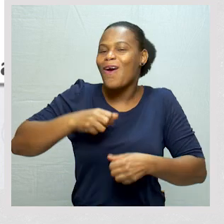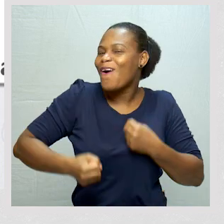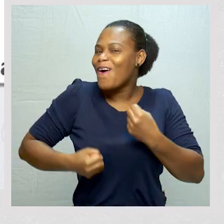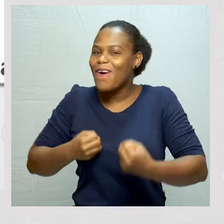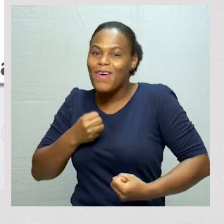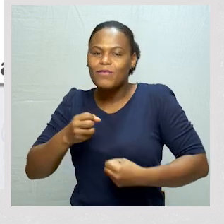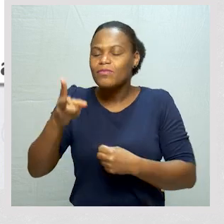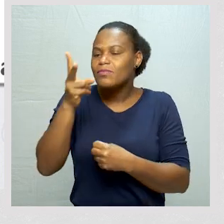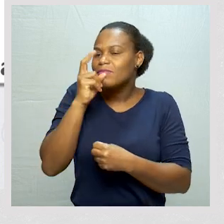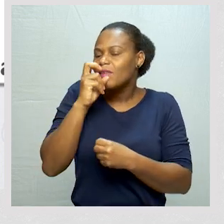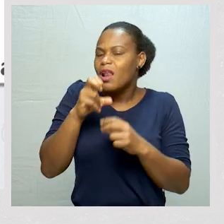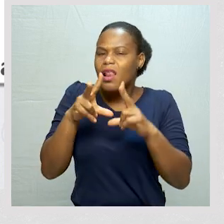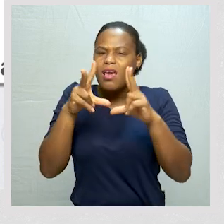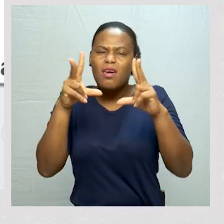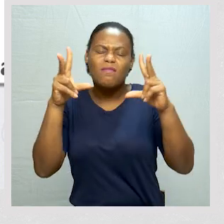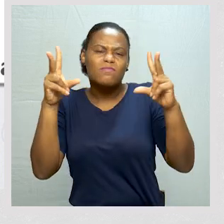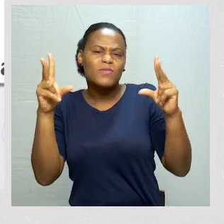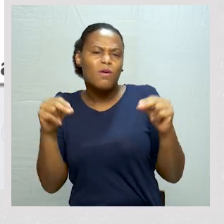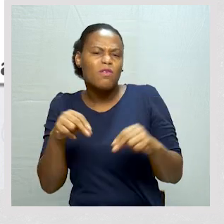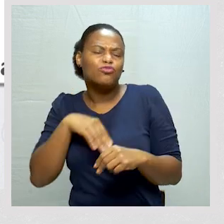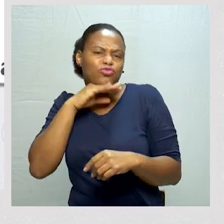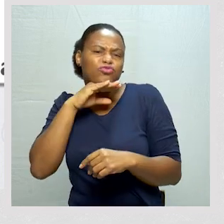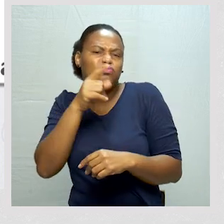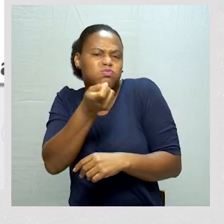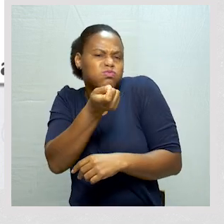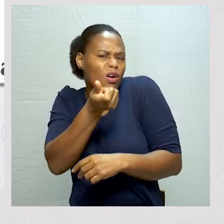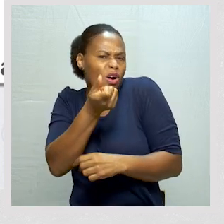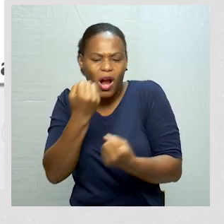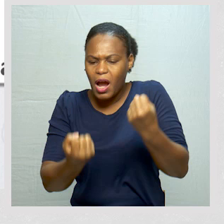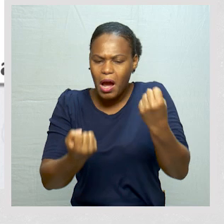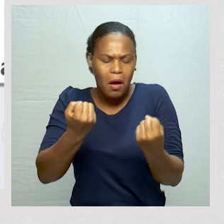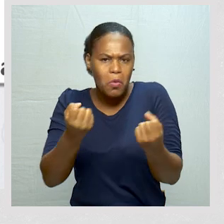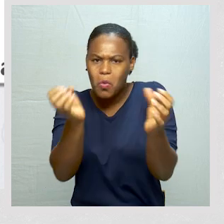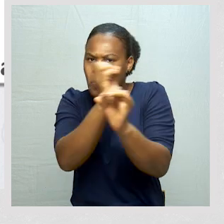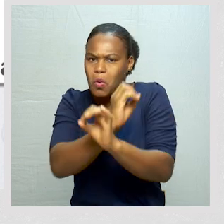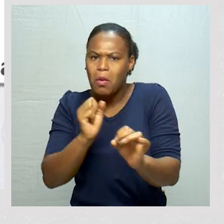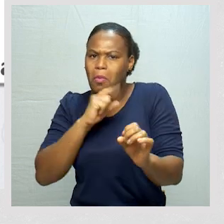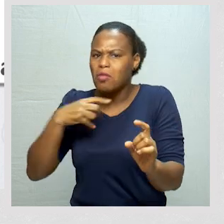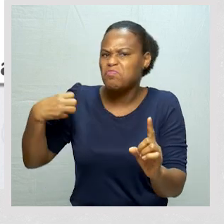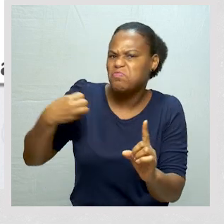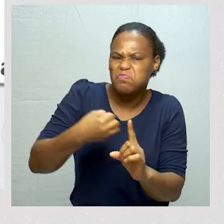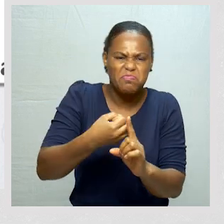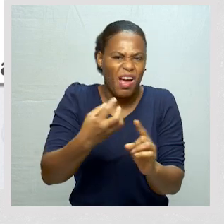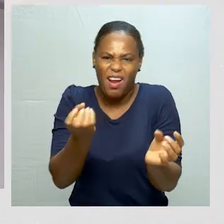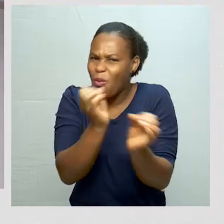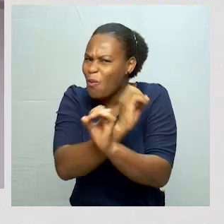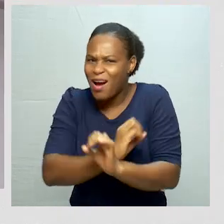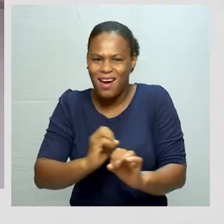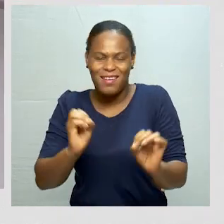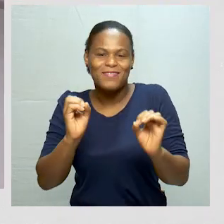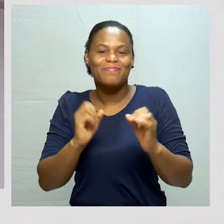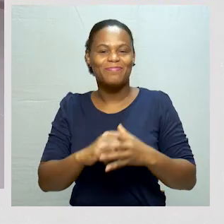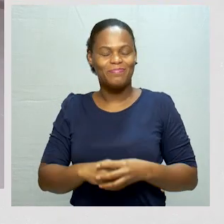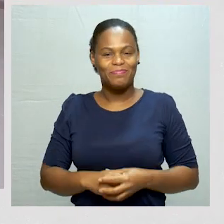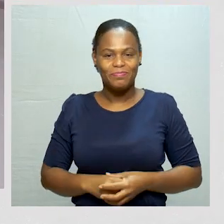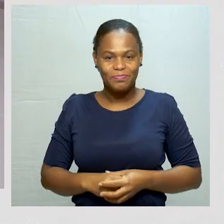O ar é puro, há pouca poluição, não há carros que me possam atropelar.